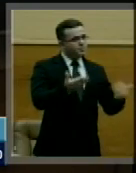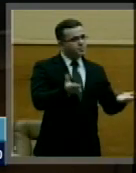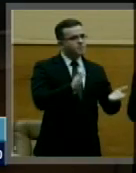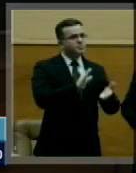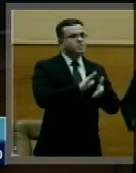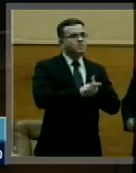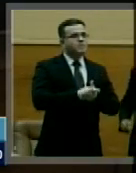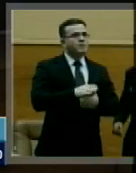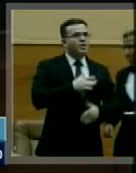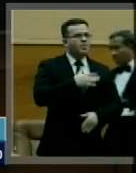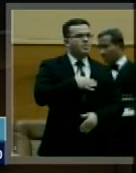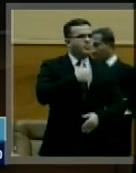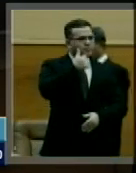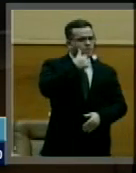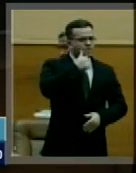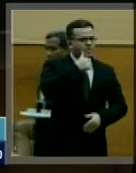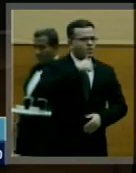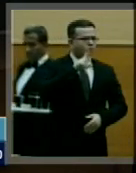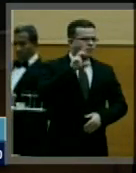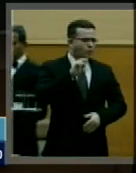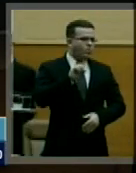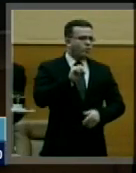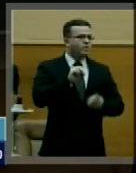Meu avô Zé Primo e minha avó Isabel.